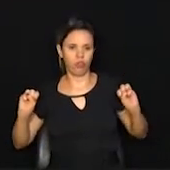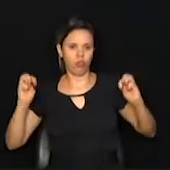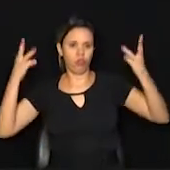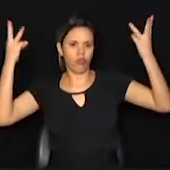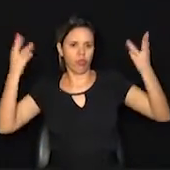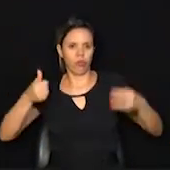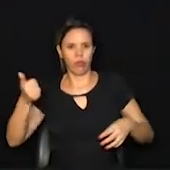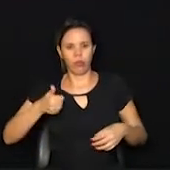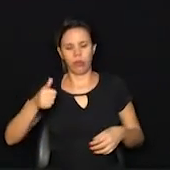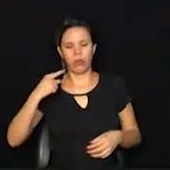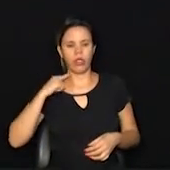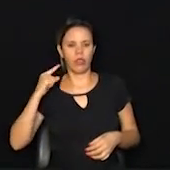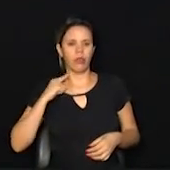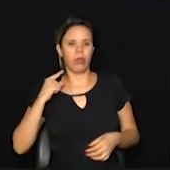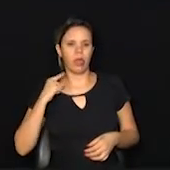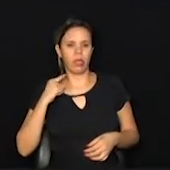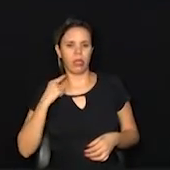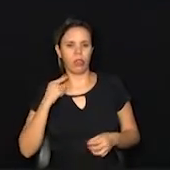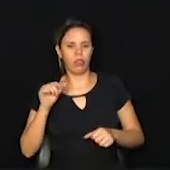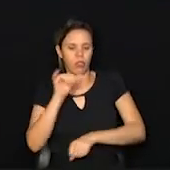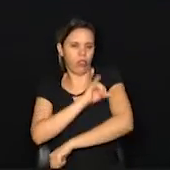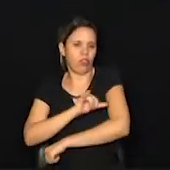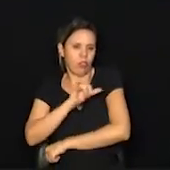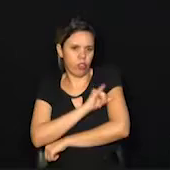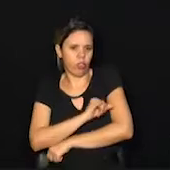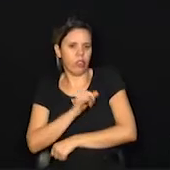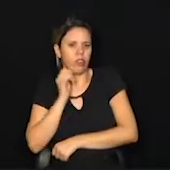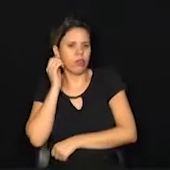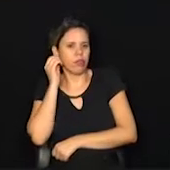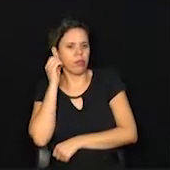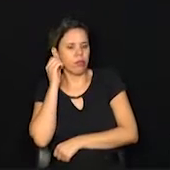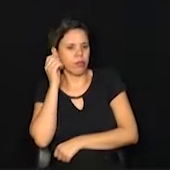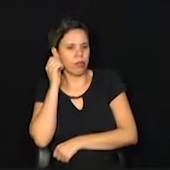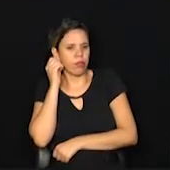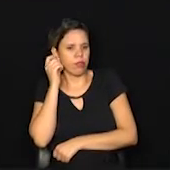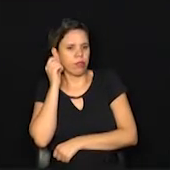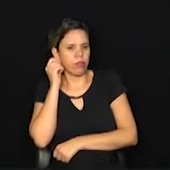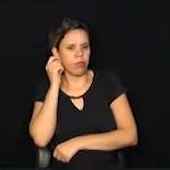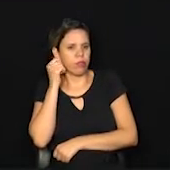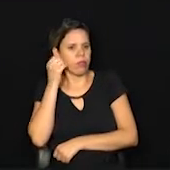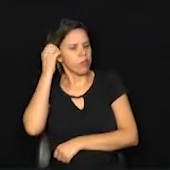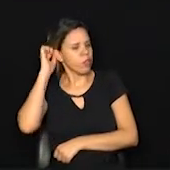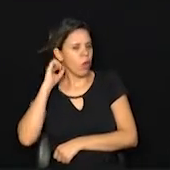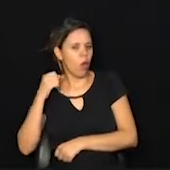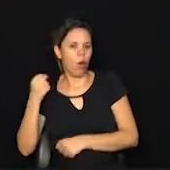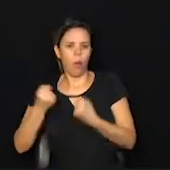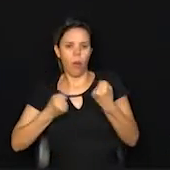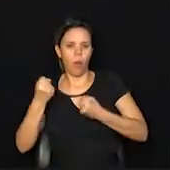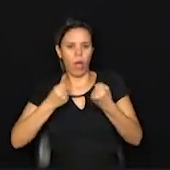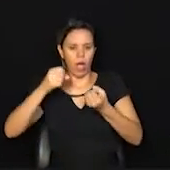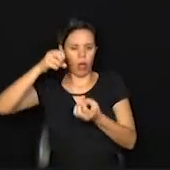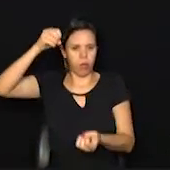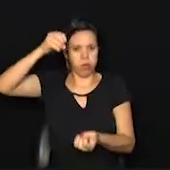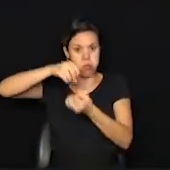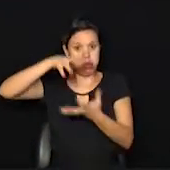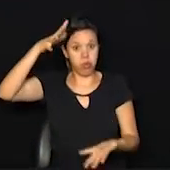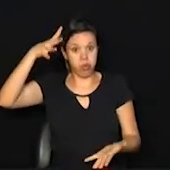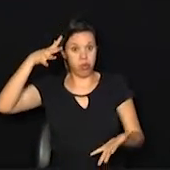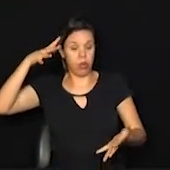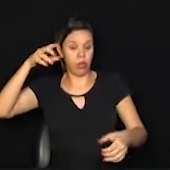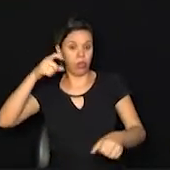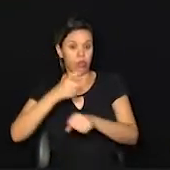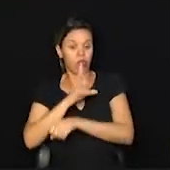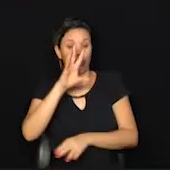comemorar o Rio Centro no Rio de Janeiro e um carro Explodiu e quando se descobriu